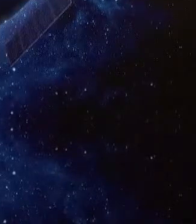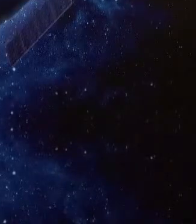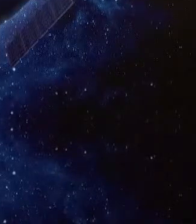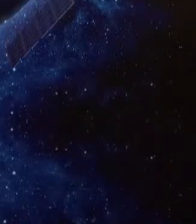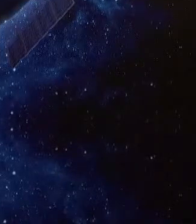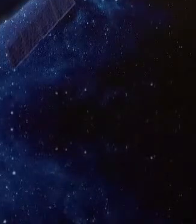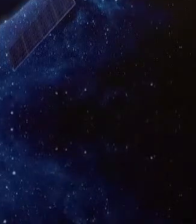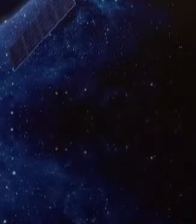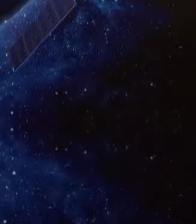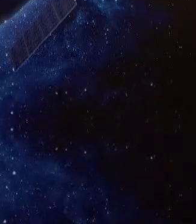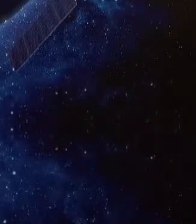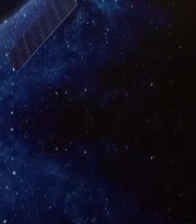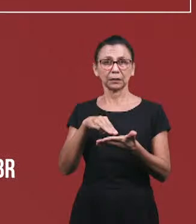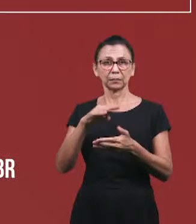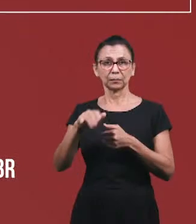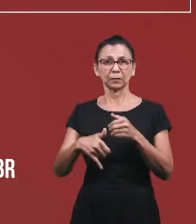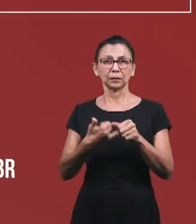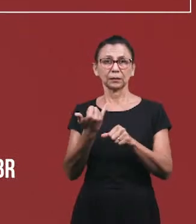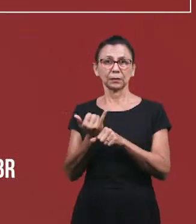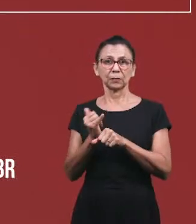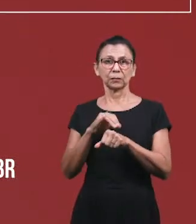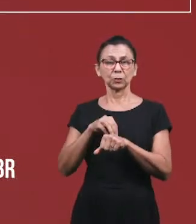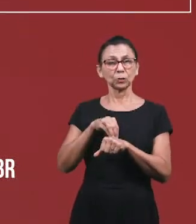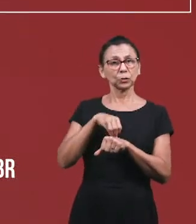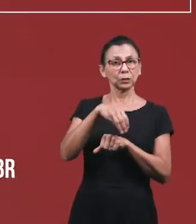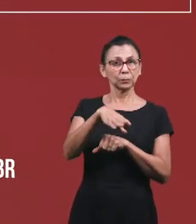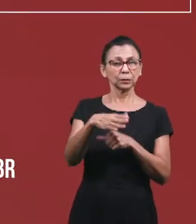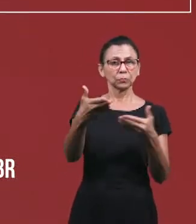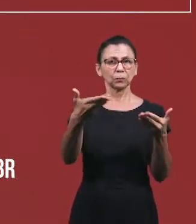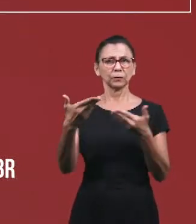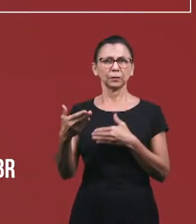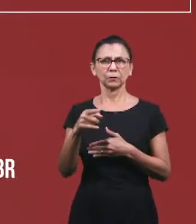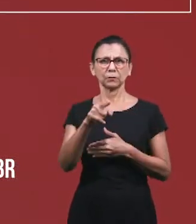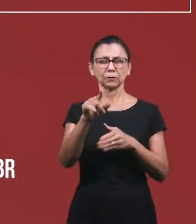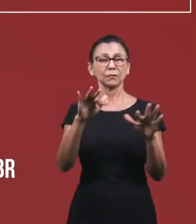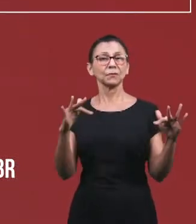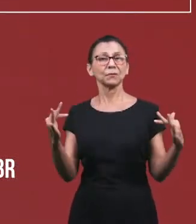Igreja Cristã Maranata, transmitido por esse canal.